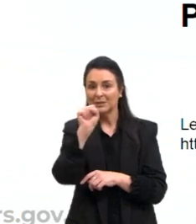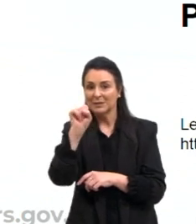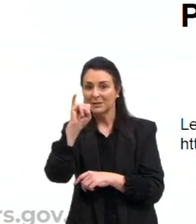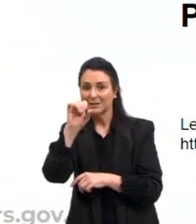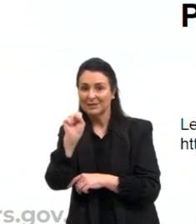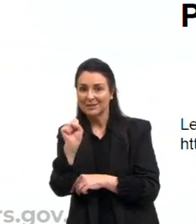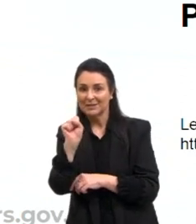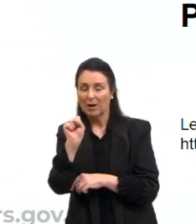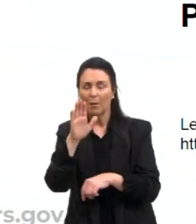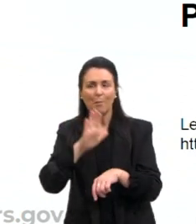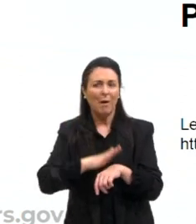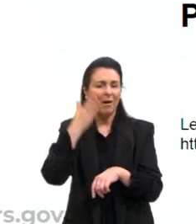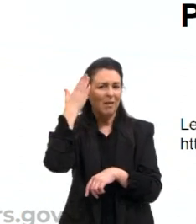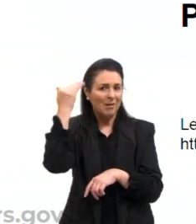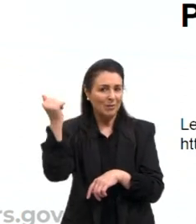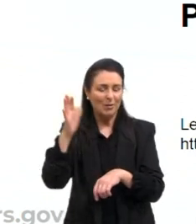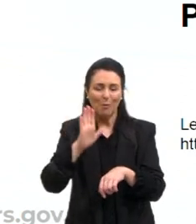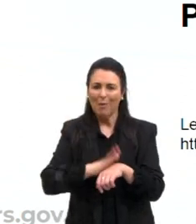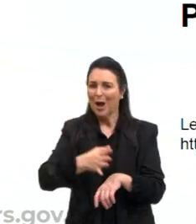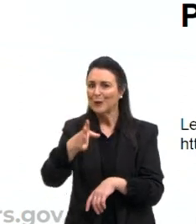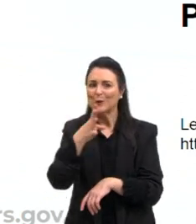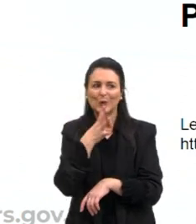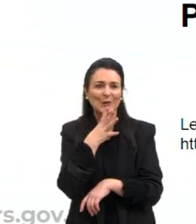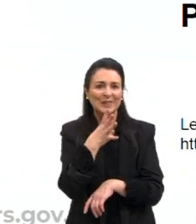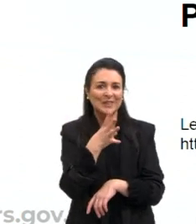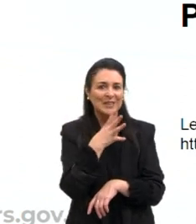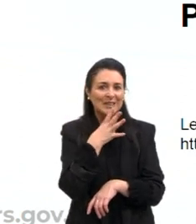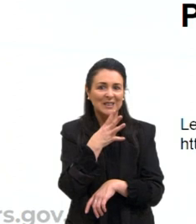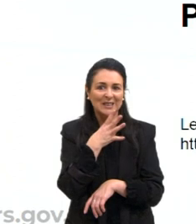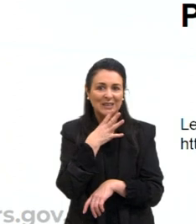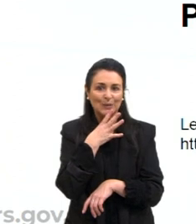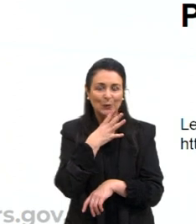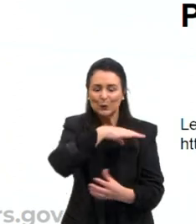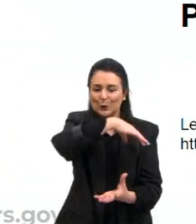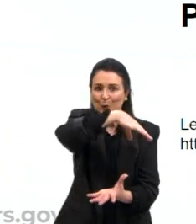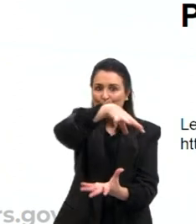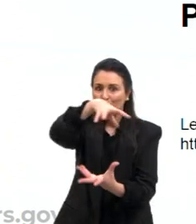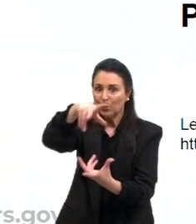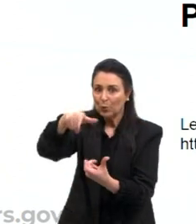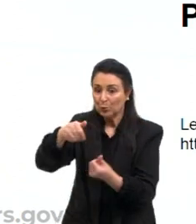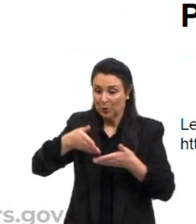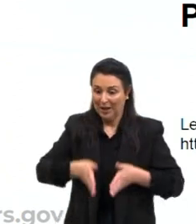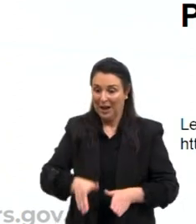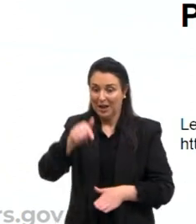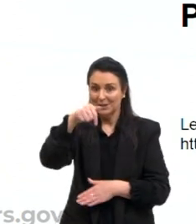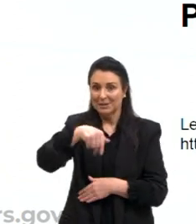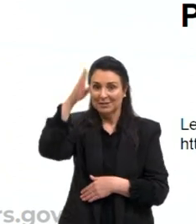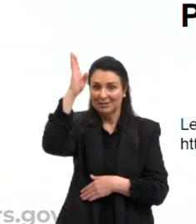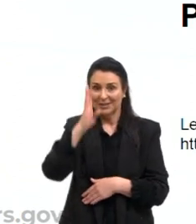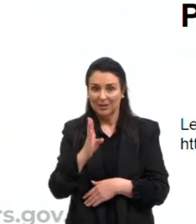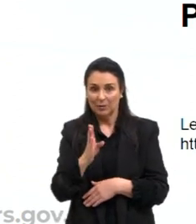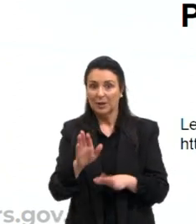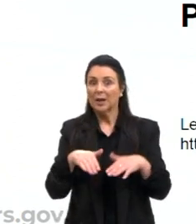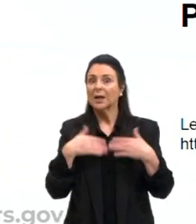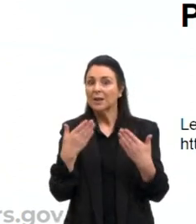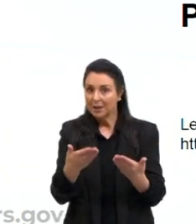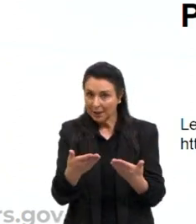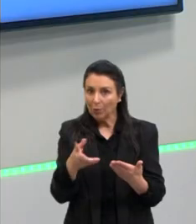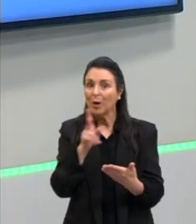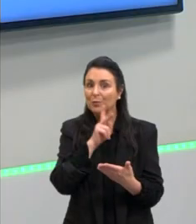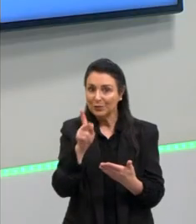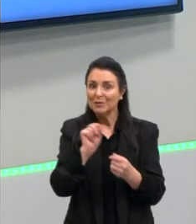o mais conhecido autor brasileiro no mundo é Machado de Assis então logicamente eu vou dedicar